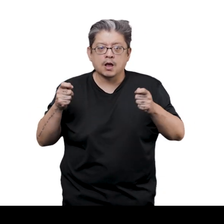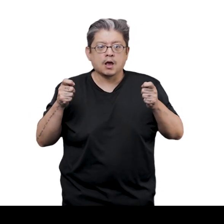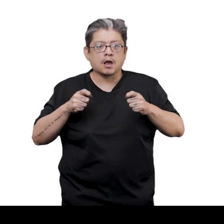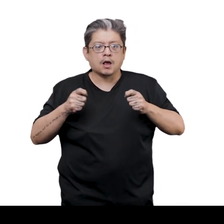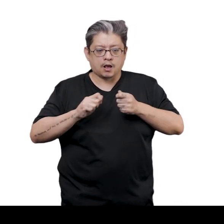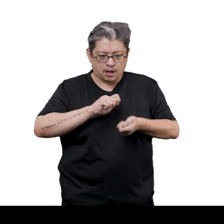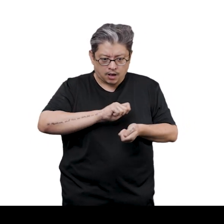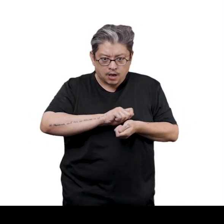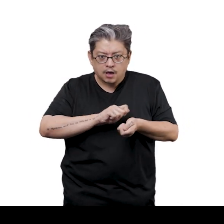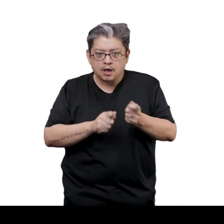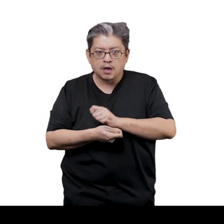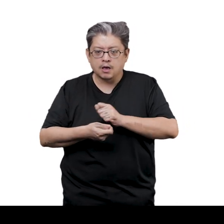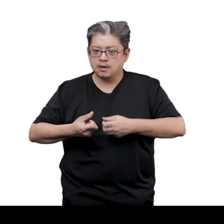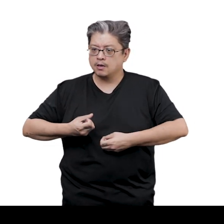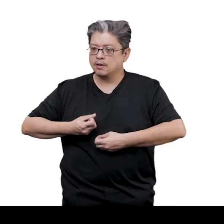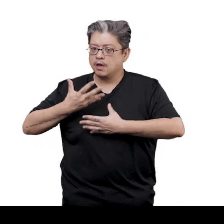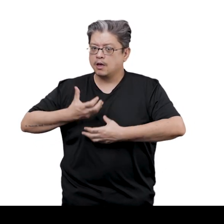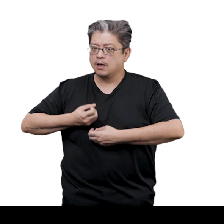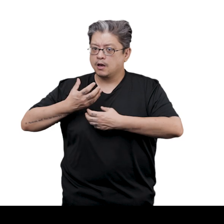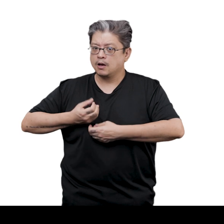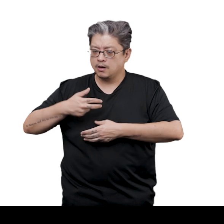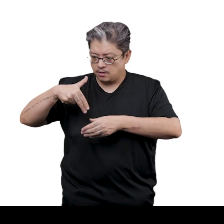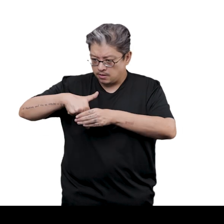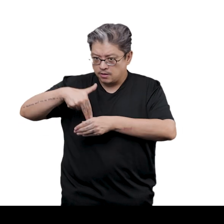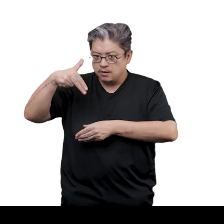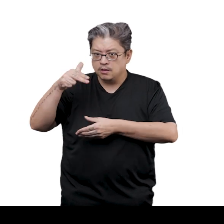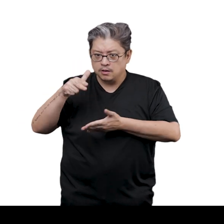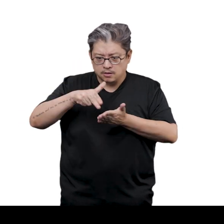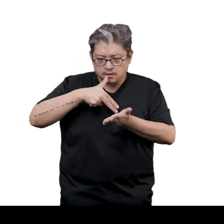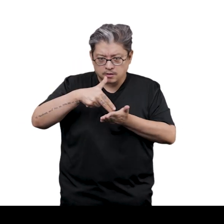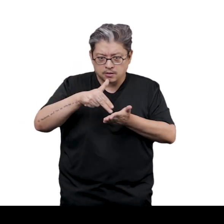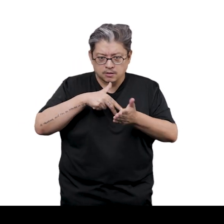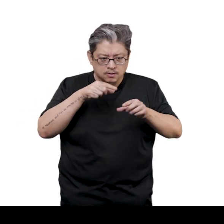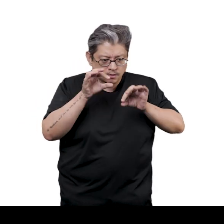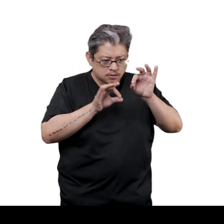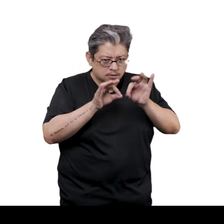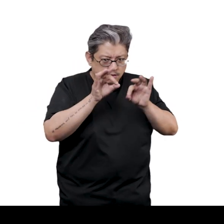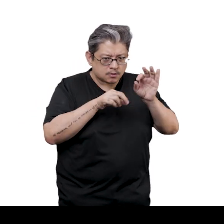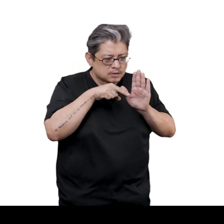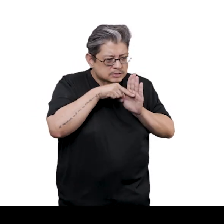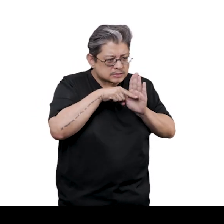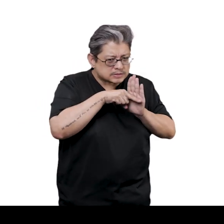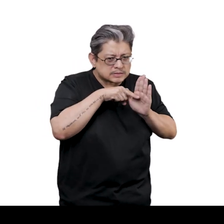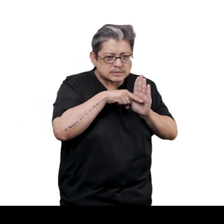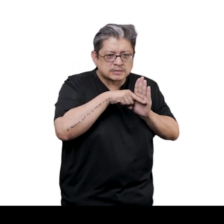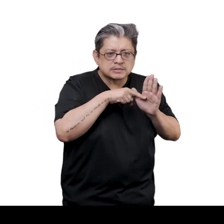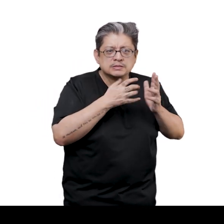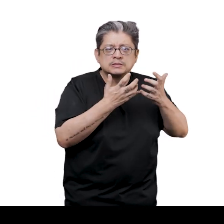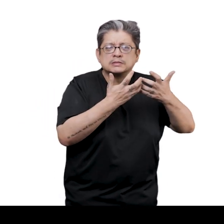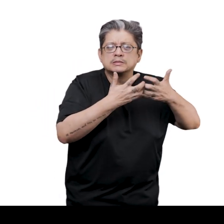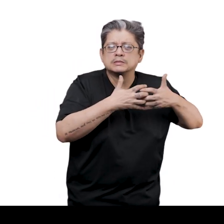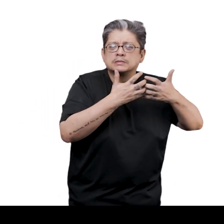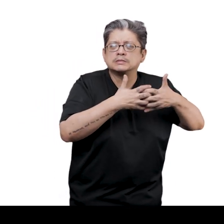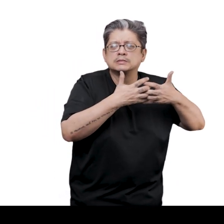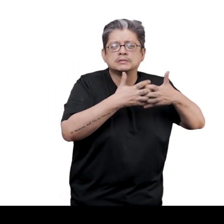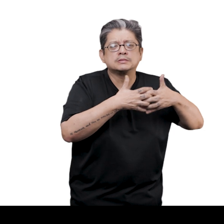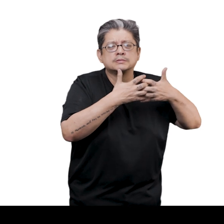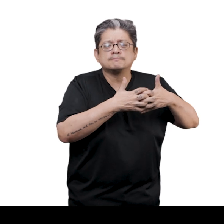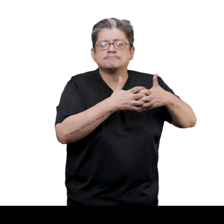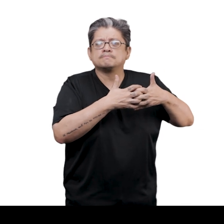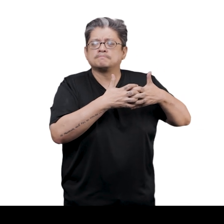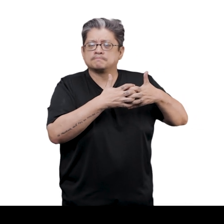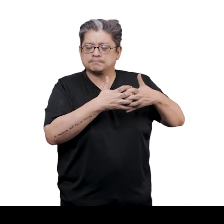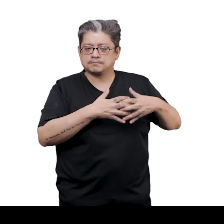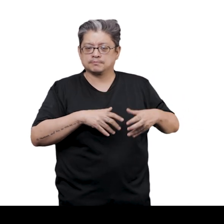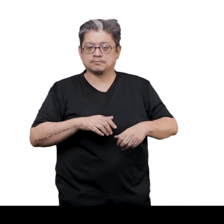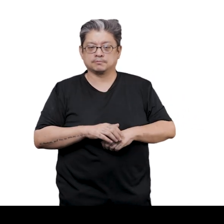poéticas, em que o cuidadoso preparo das tintas possibilita pesquisas cromáticas complexas. Os padrões geométricos